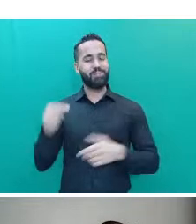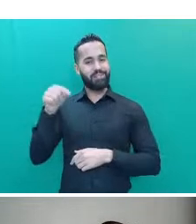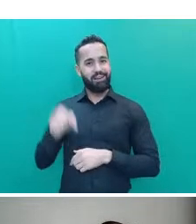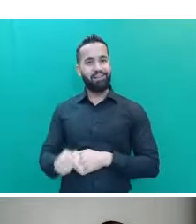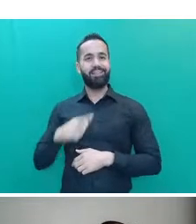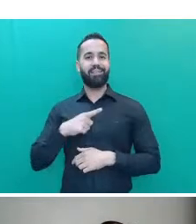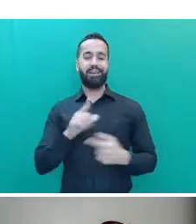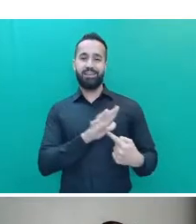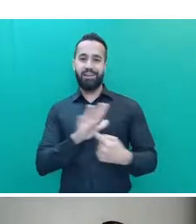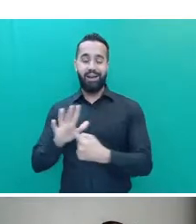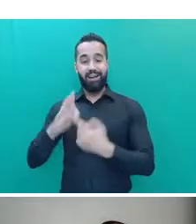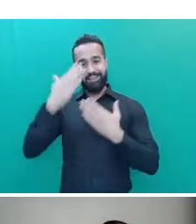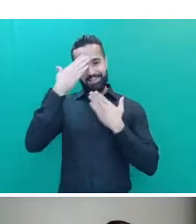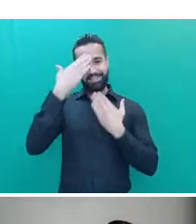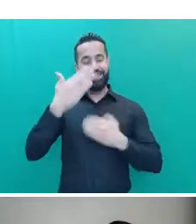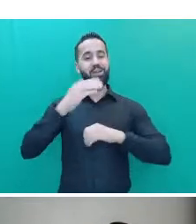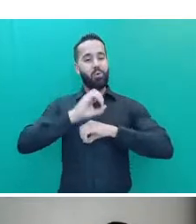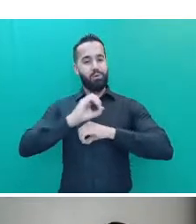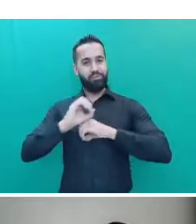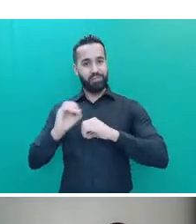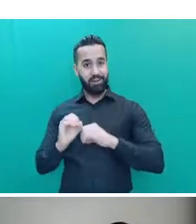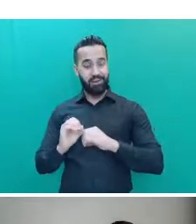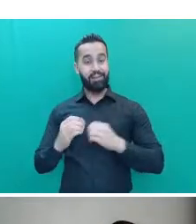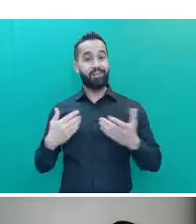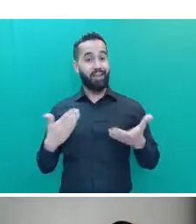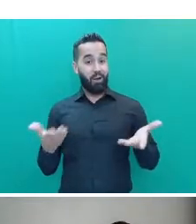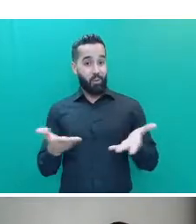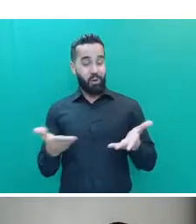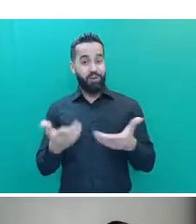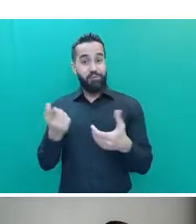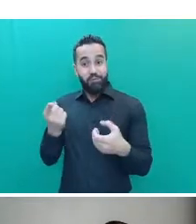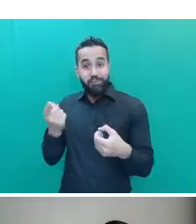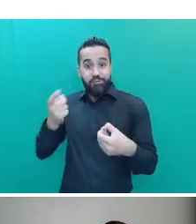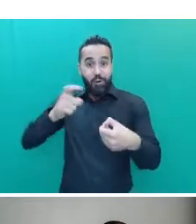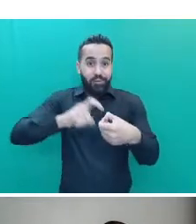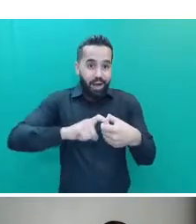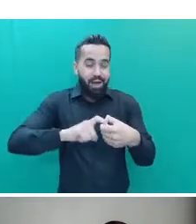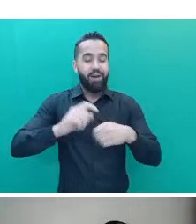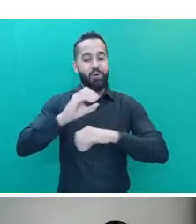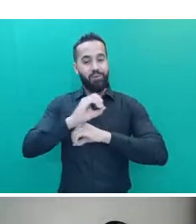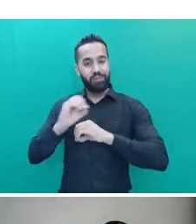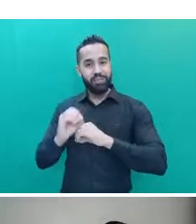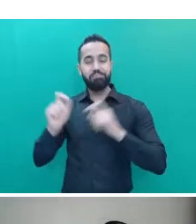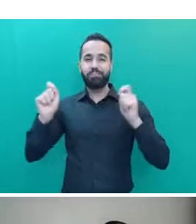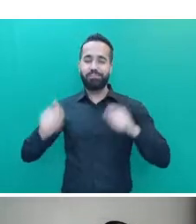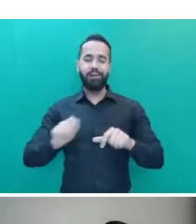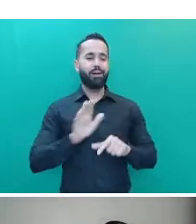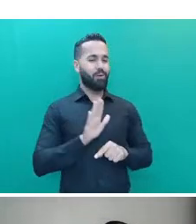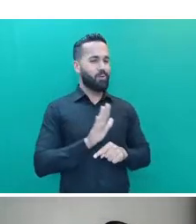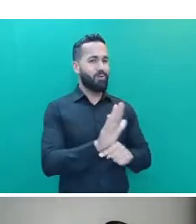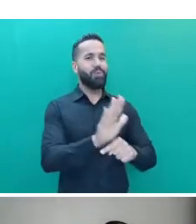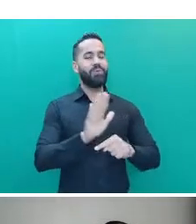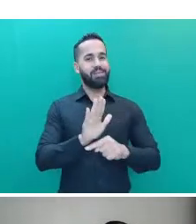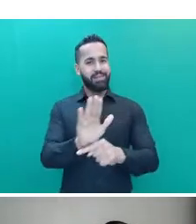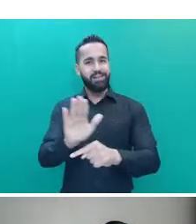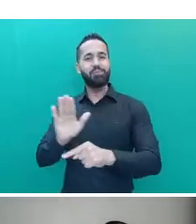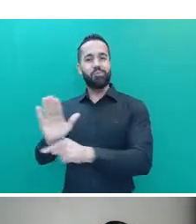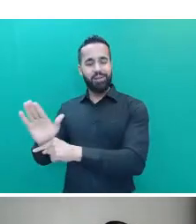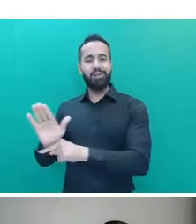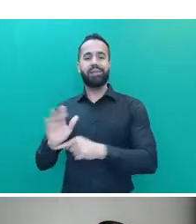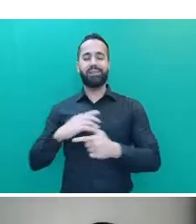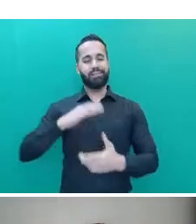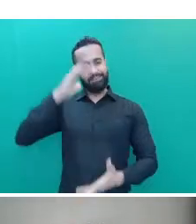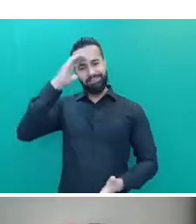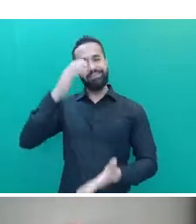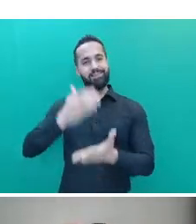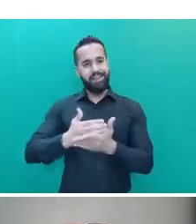UFG, espero que eu possa voltar e que a gente consiga contribuir aí, que meu trabalho seja de fato útil. Né? Como